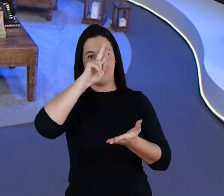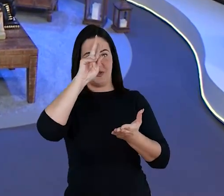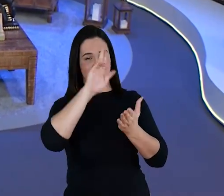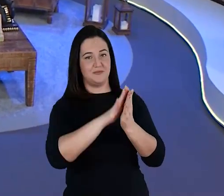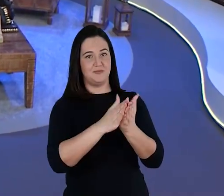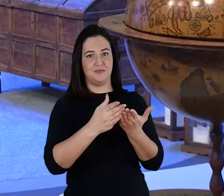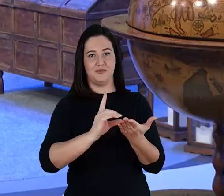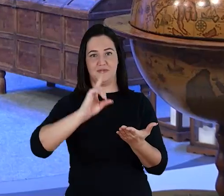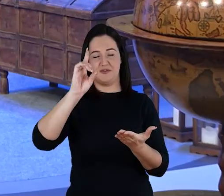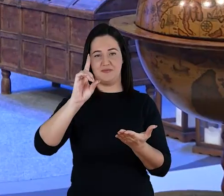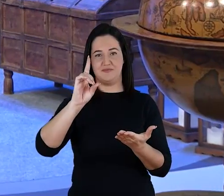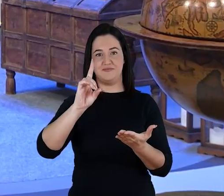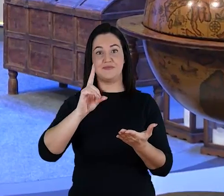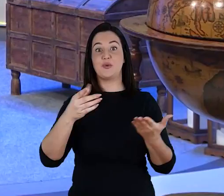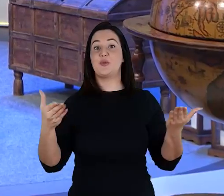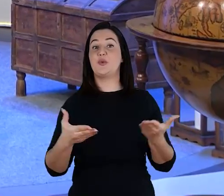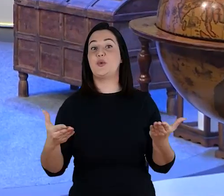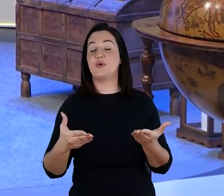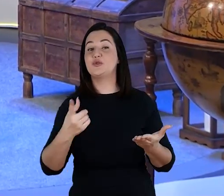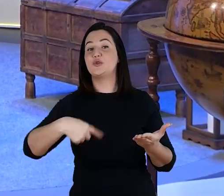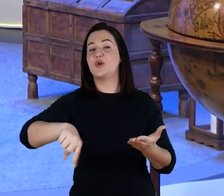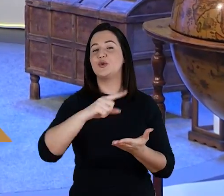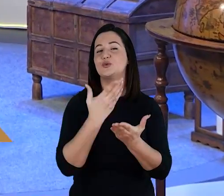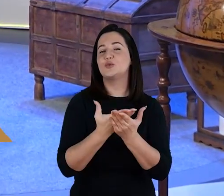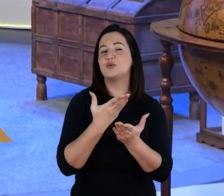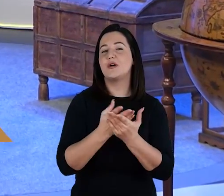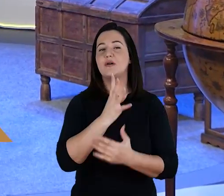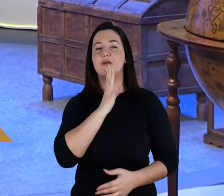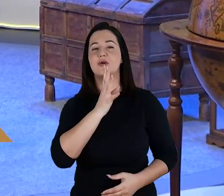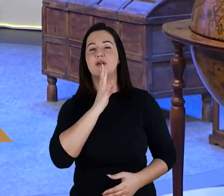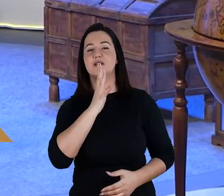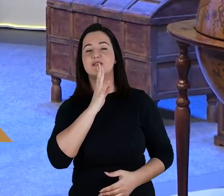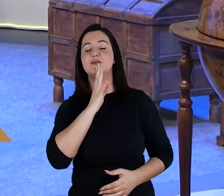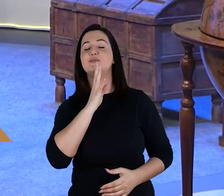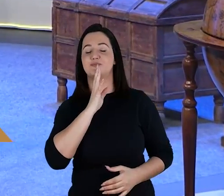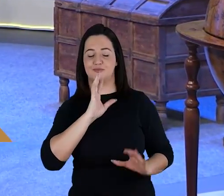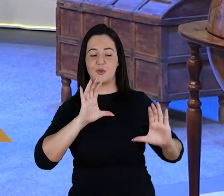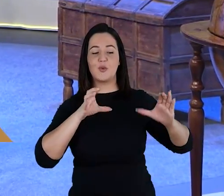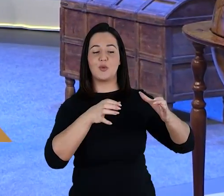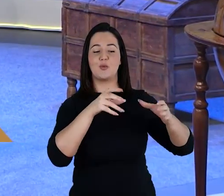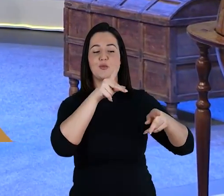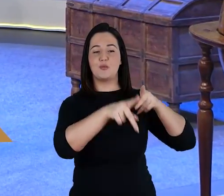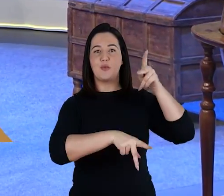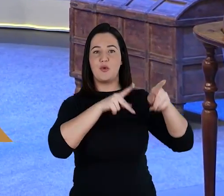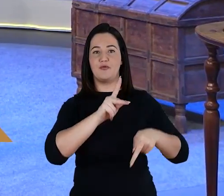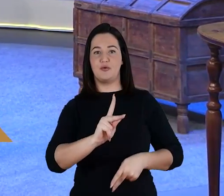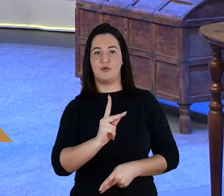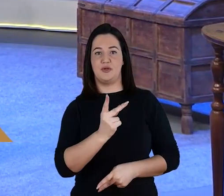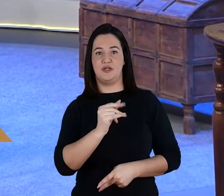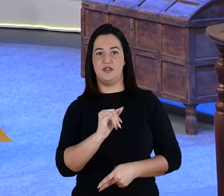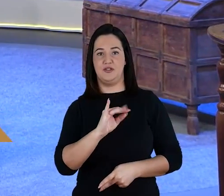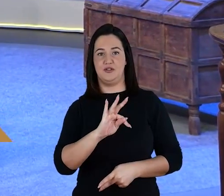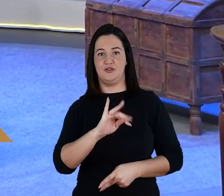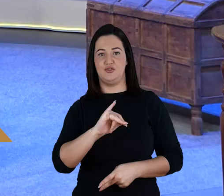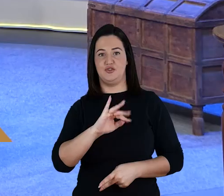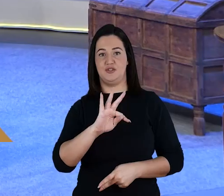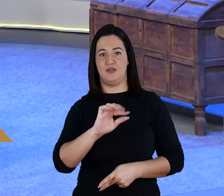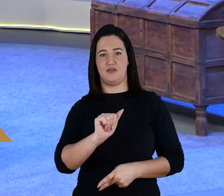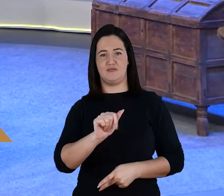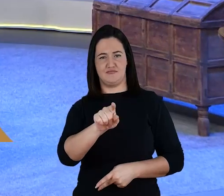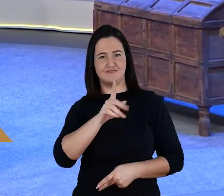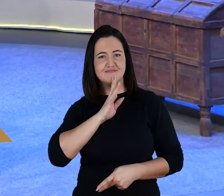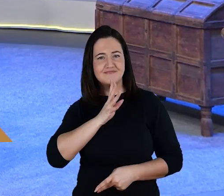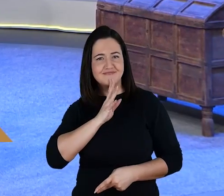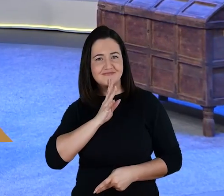Sagrada. Que tal conhecermos hoje no programa Evidências o famoso povo hitita? Você já ouviu falar deles?